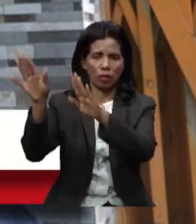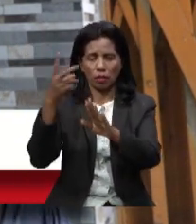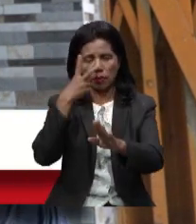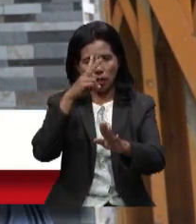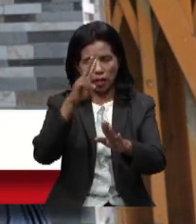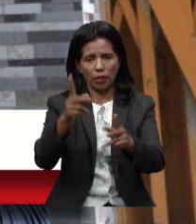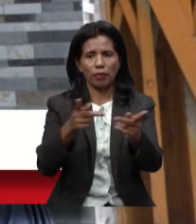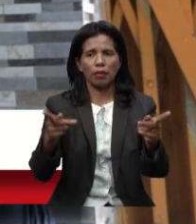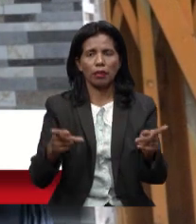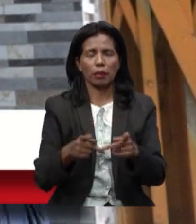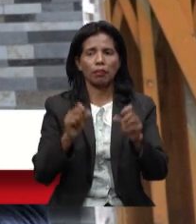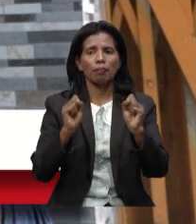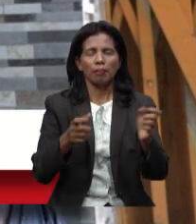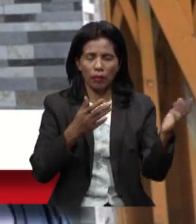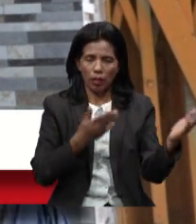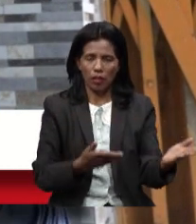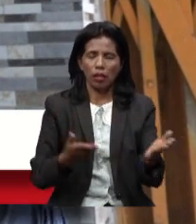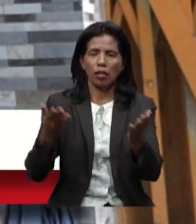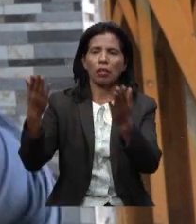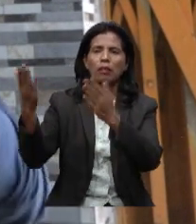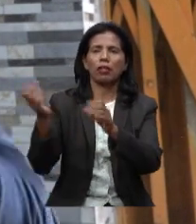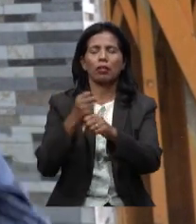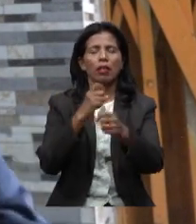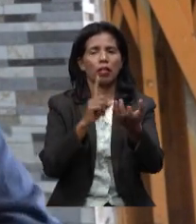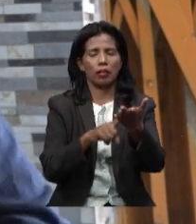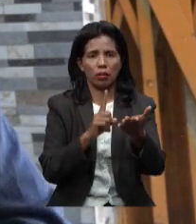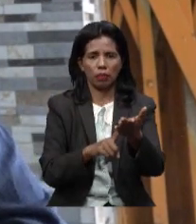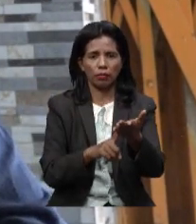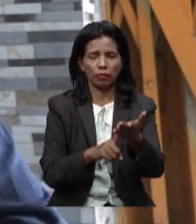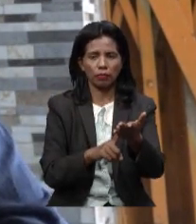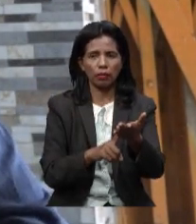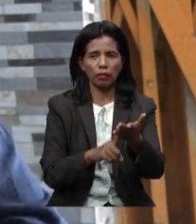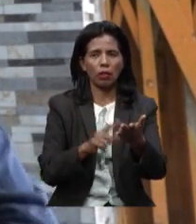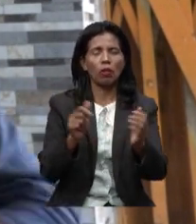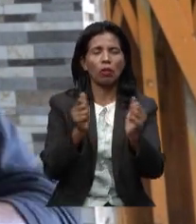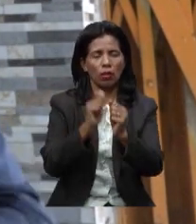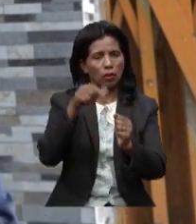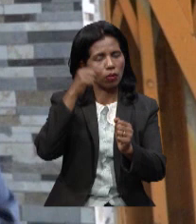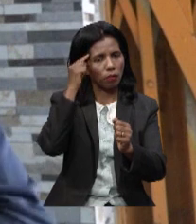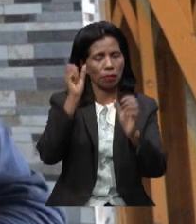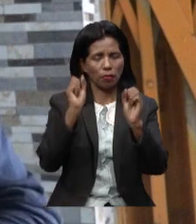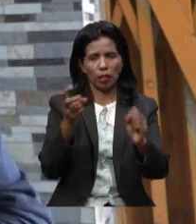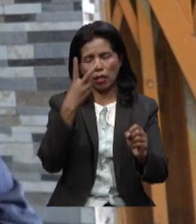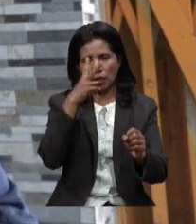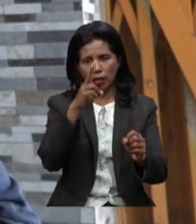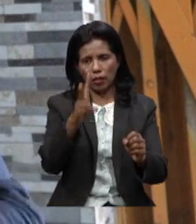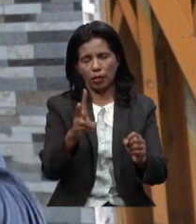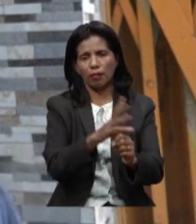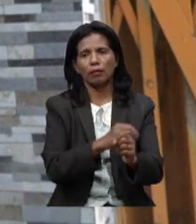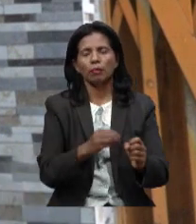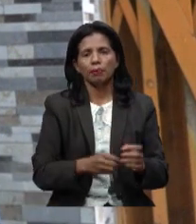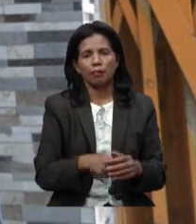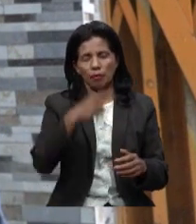dane ho di nune bele lori evidência serne mai halo de bate so governo para bele hare ya alokasau sirene